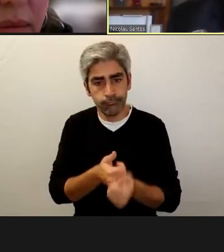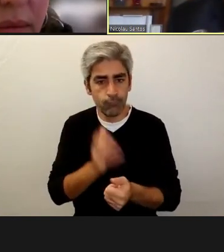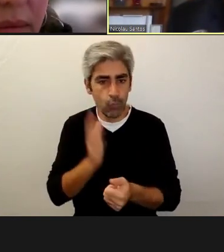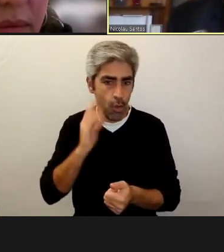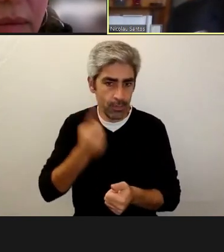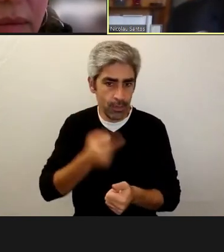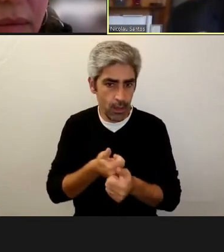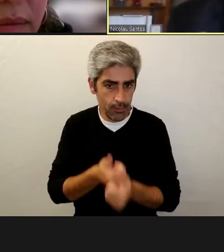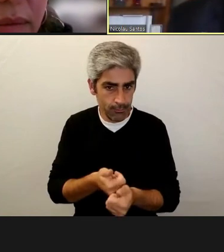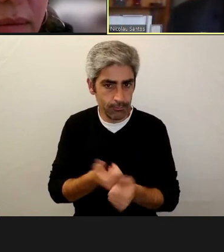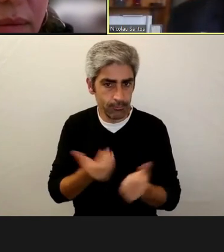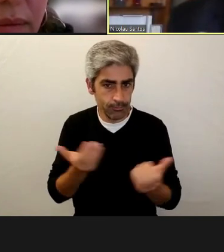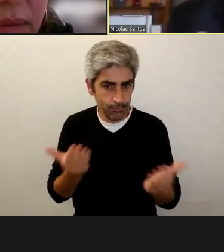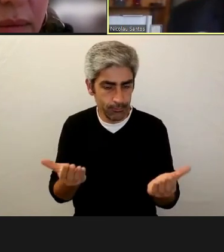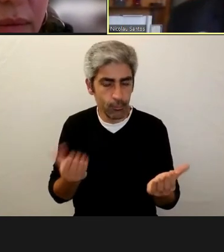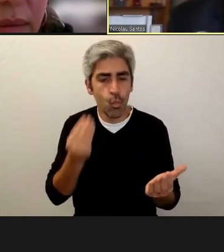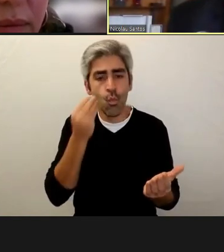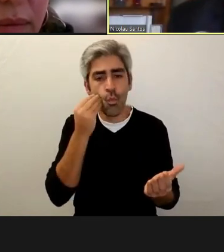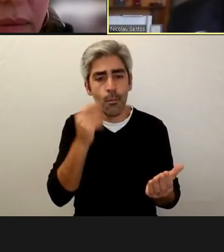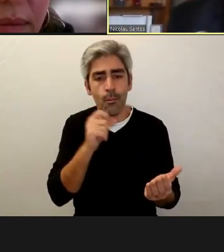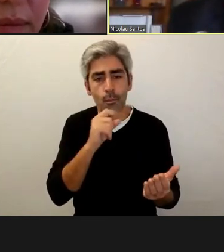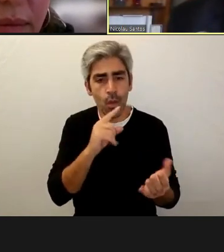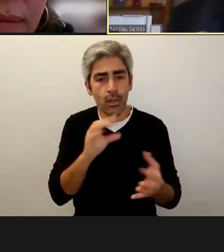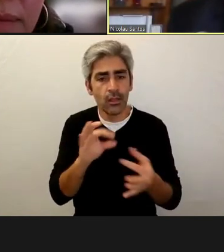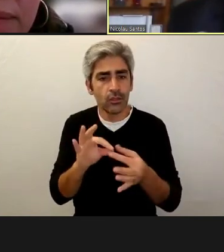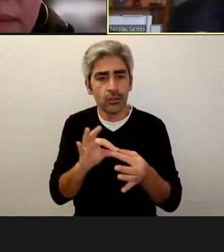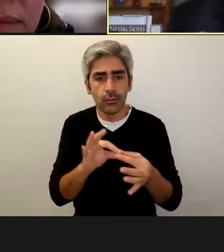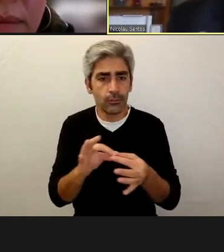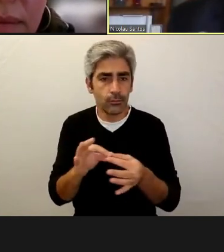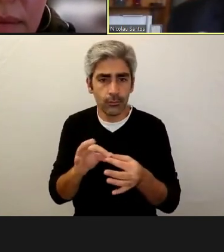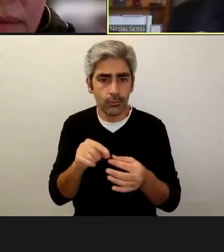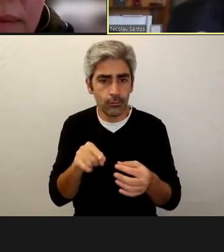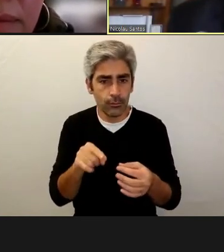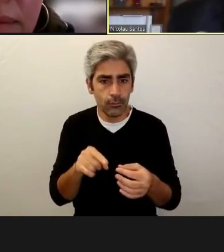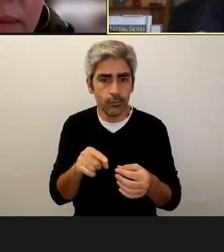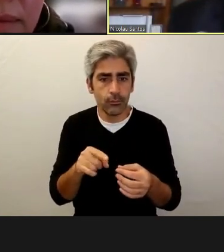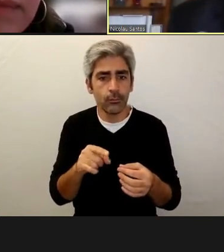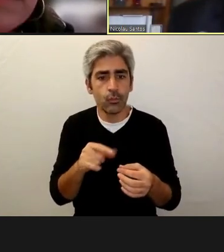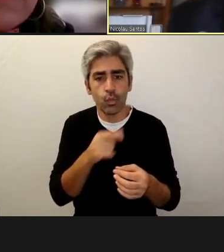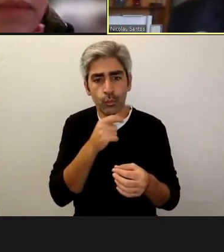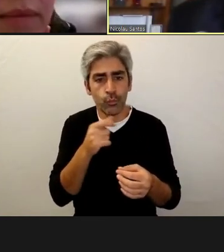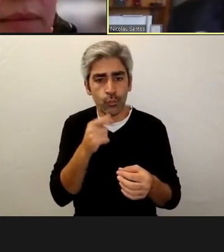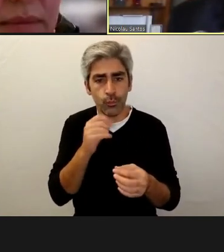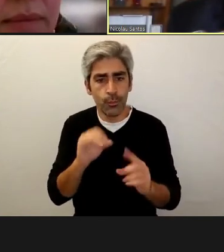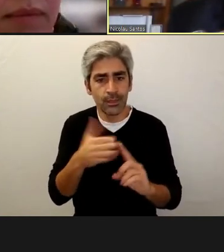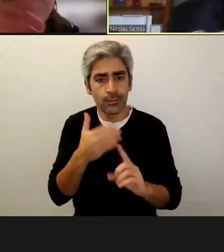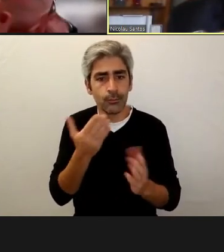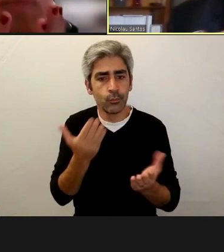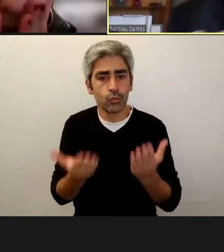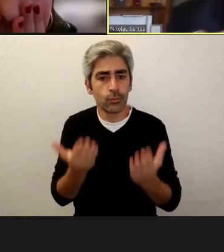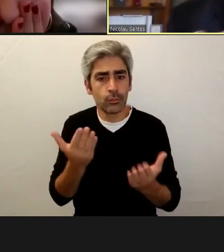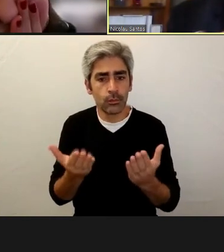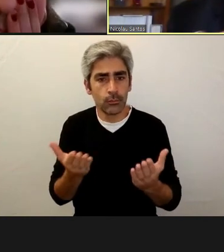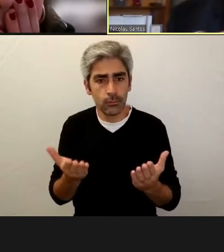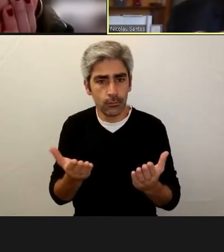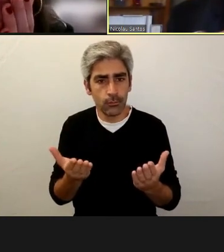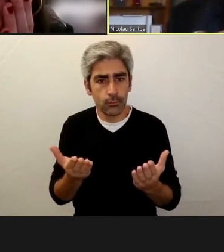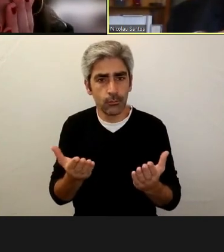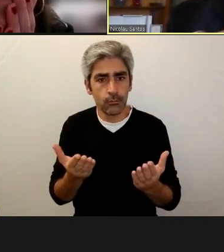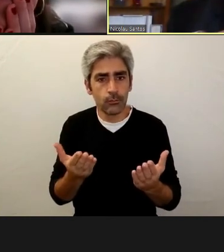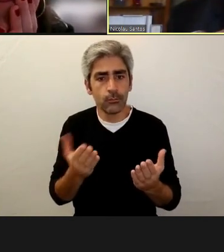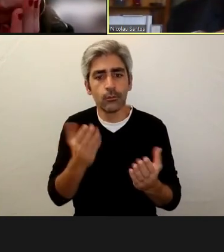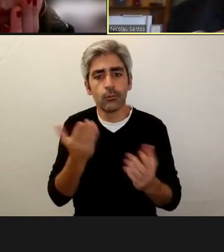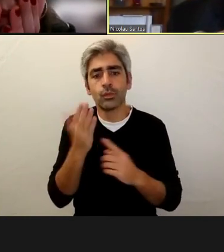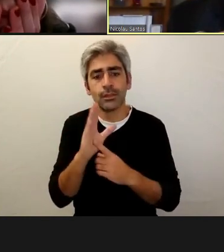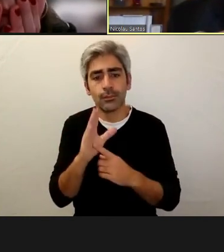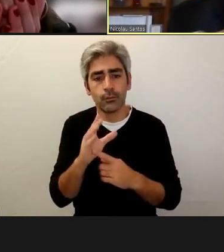a cumprir, como se poderá estabelecer neste quadro o cumprimento do princípio da proporcionalidade, no caso, por